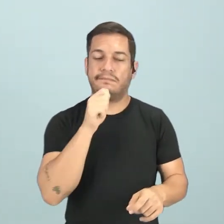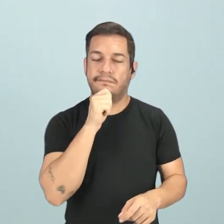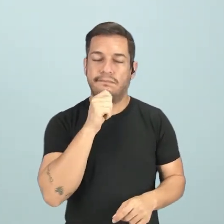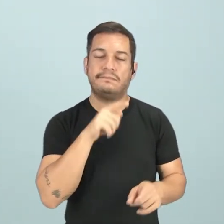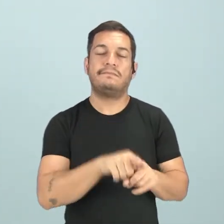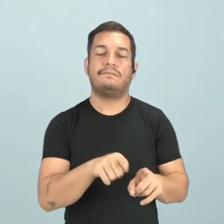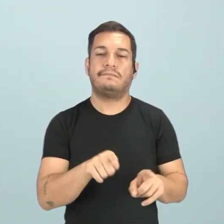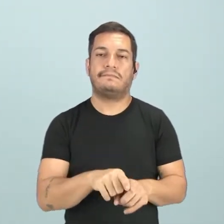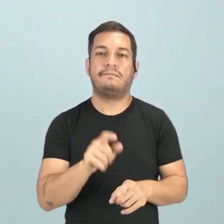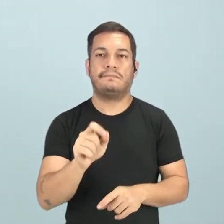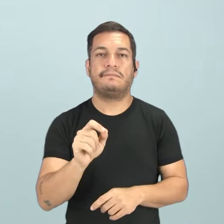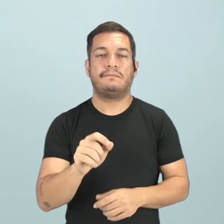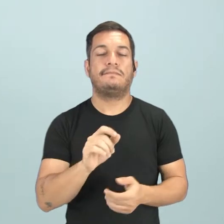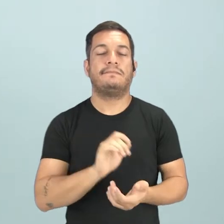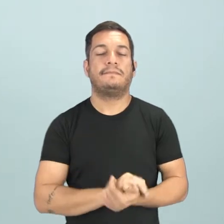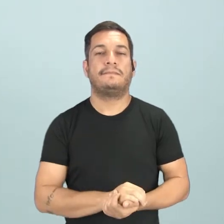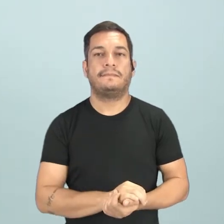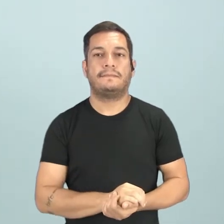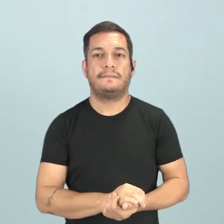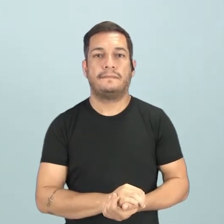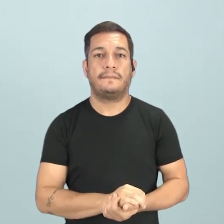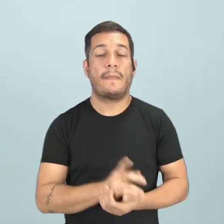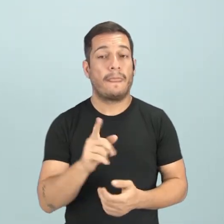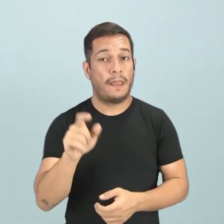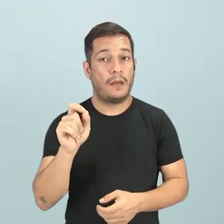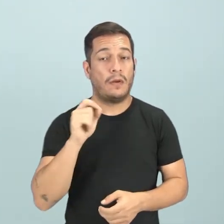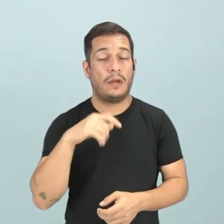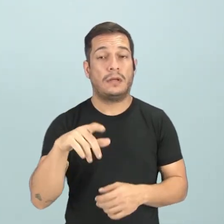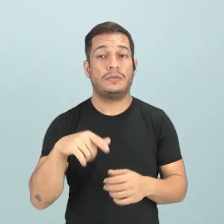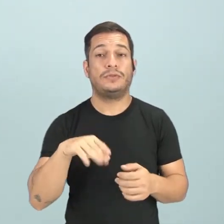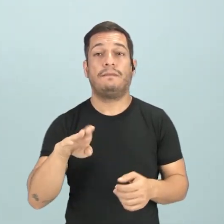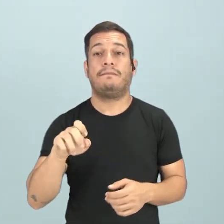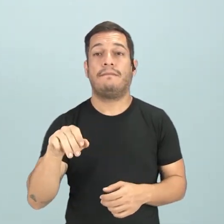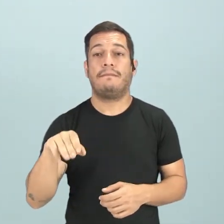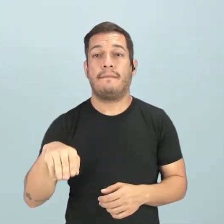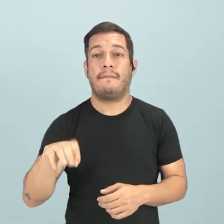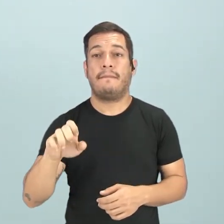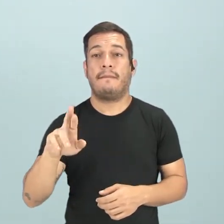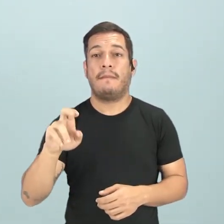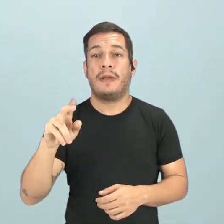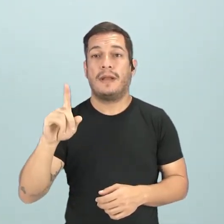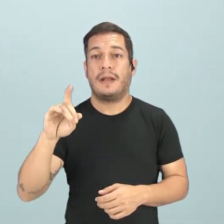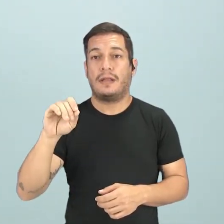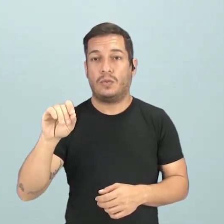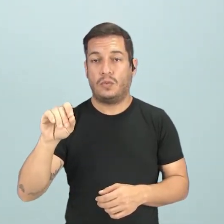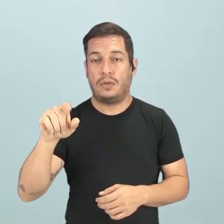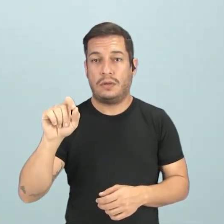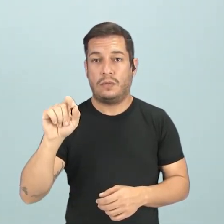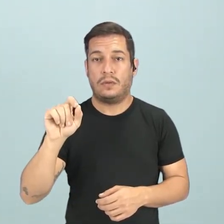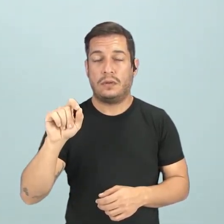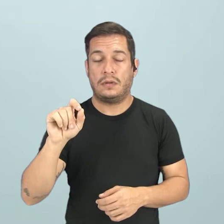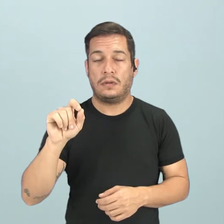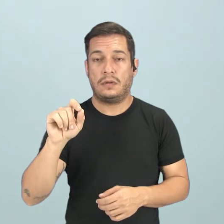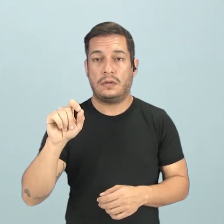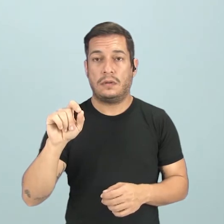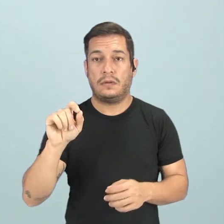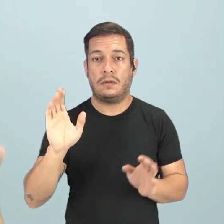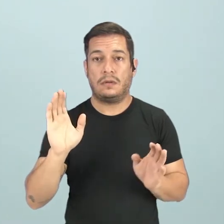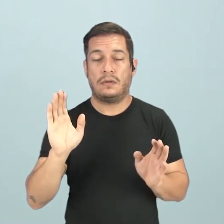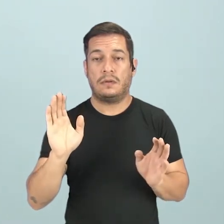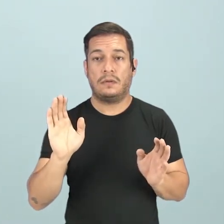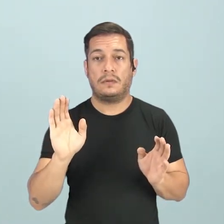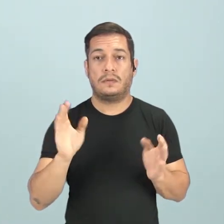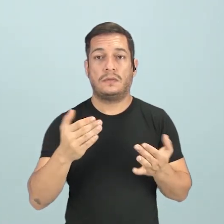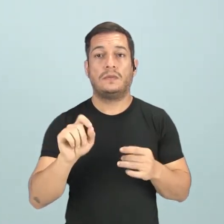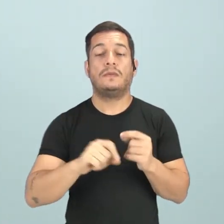uma atividade de agricultura de subsistência. E a agricultura de mercado não, é aquela praticado, né, exclusivamente para o